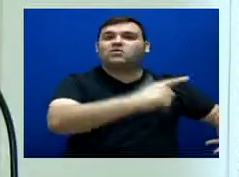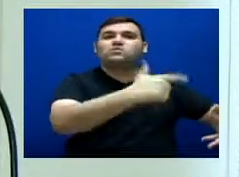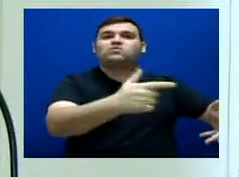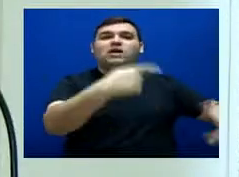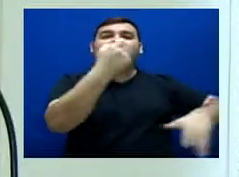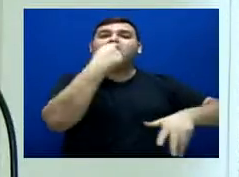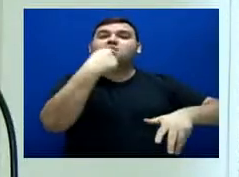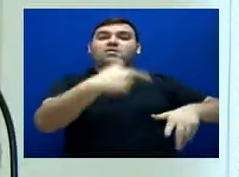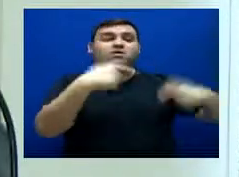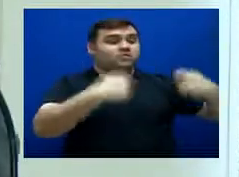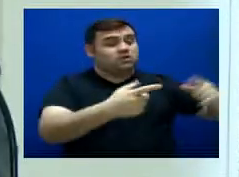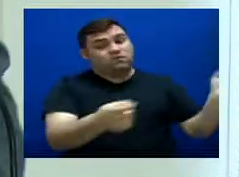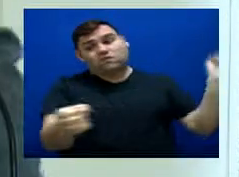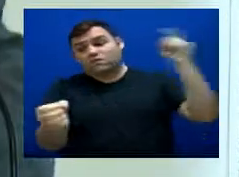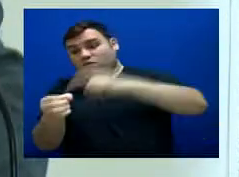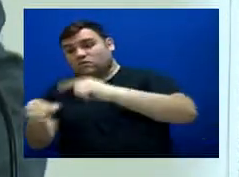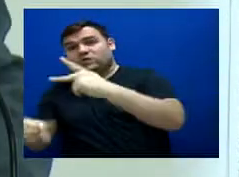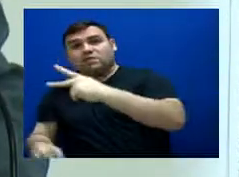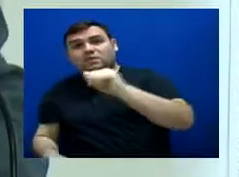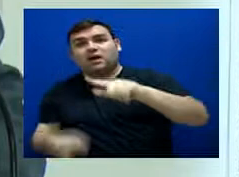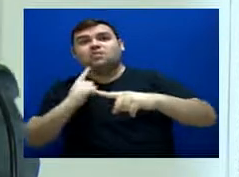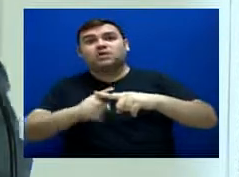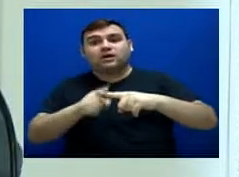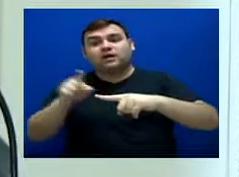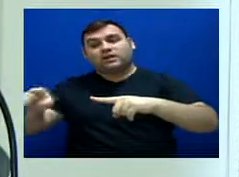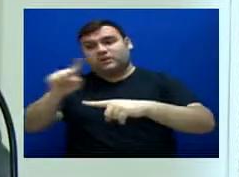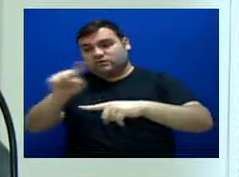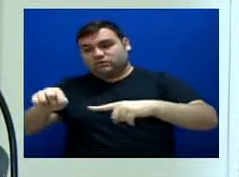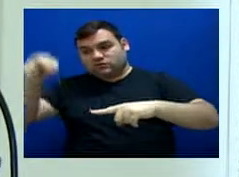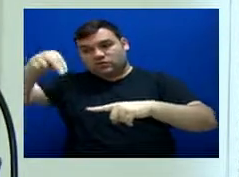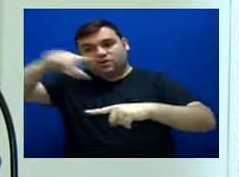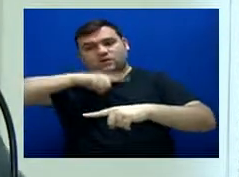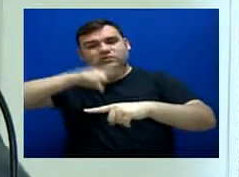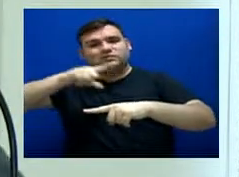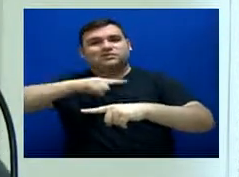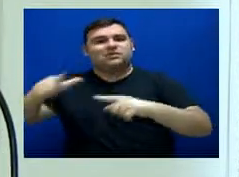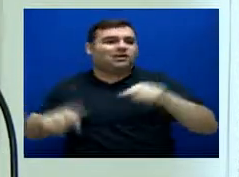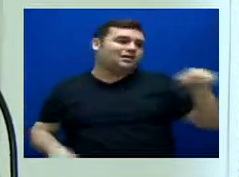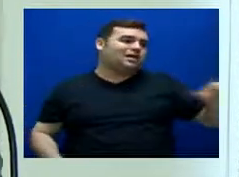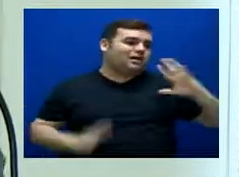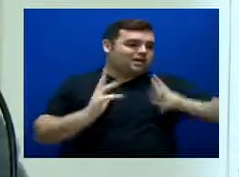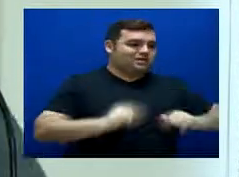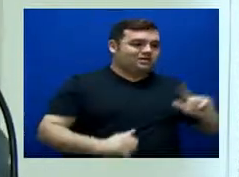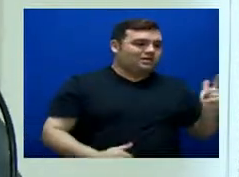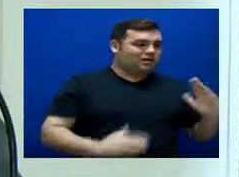o medicamento, ele teve que voltar no PA, porque no PA da Zona Norte tinha, exato, na Santa Casa não.